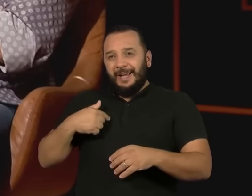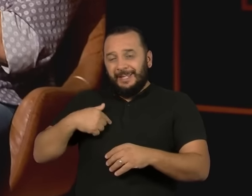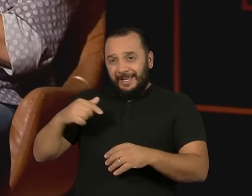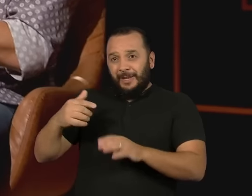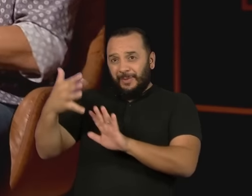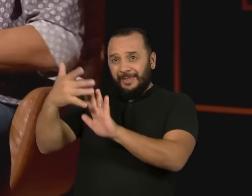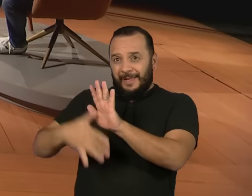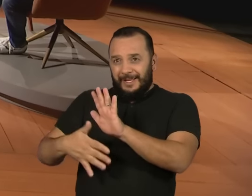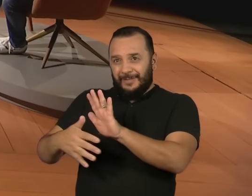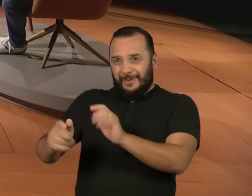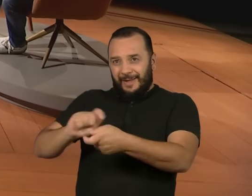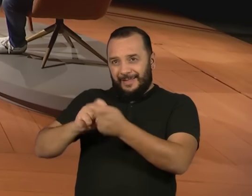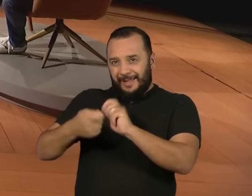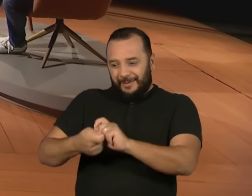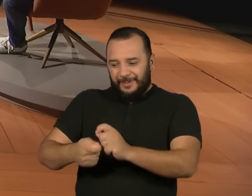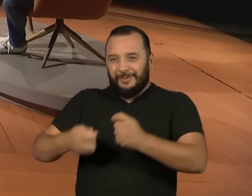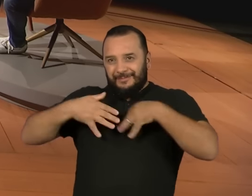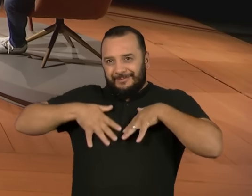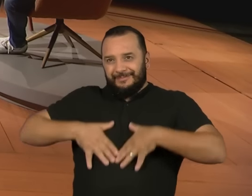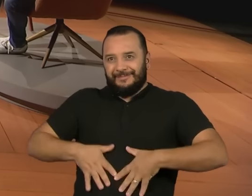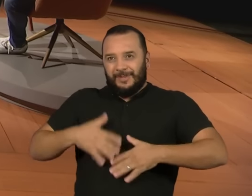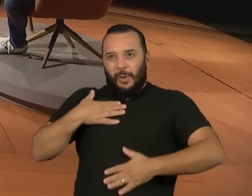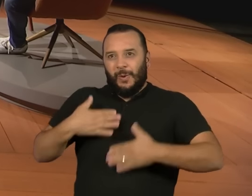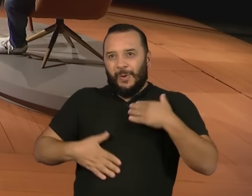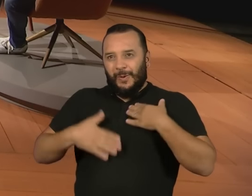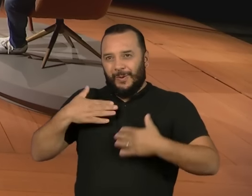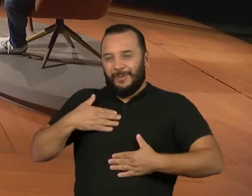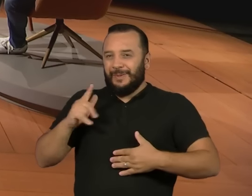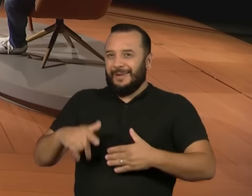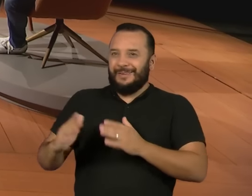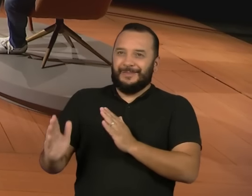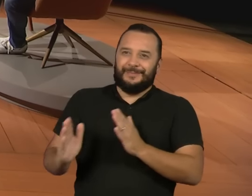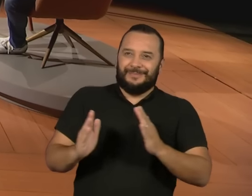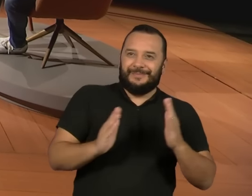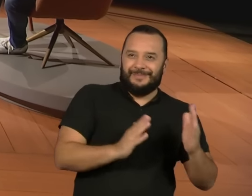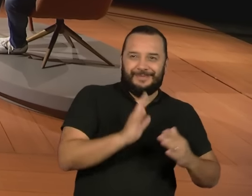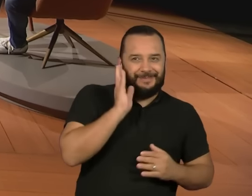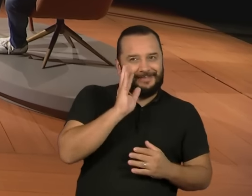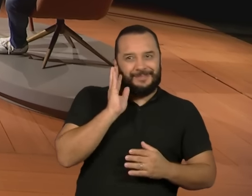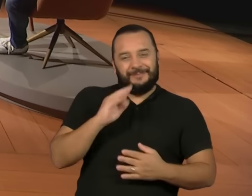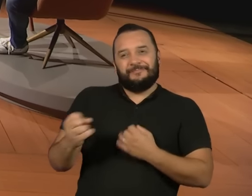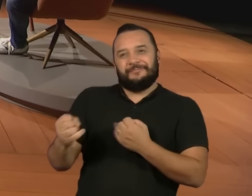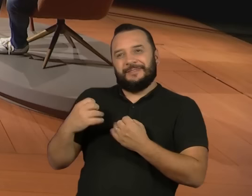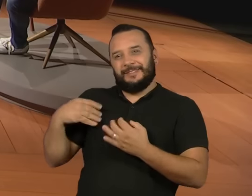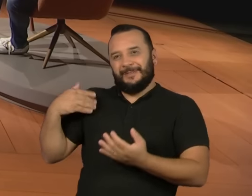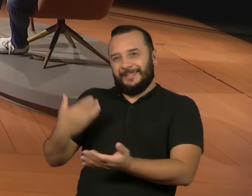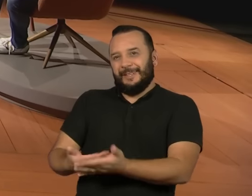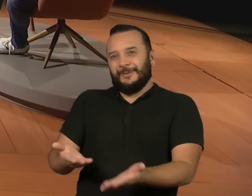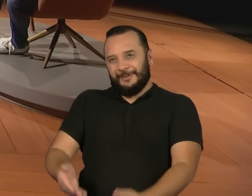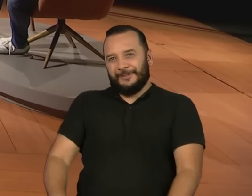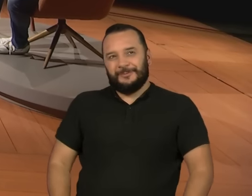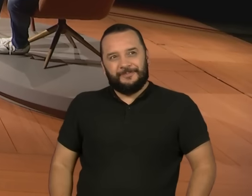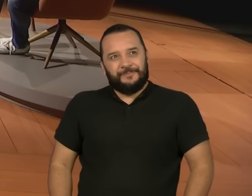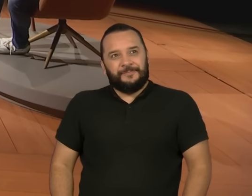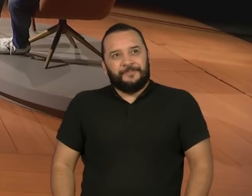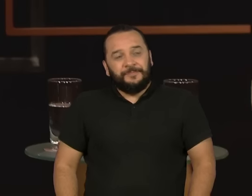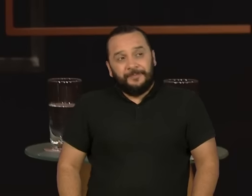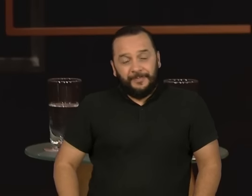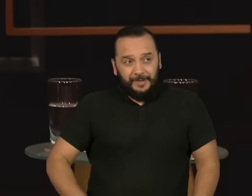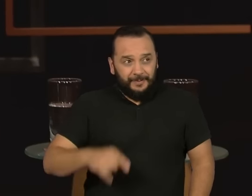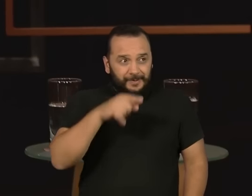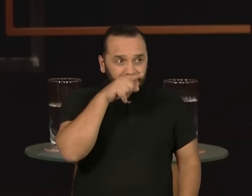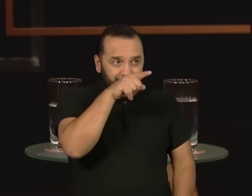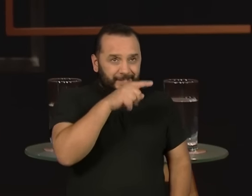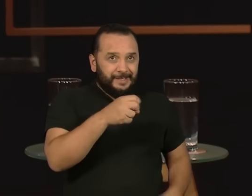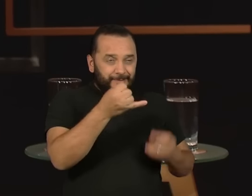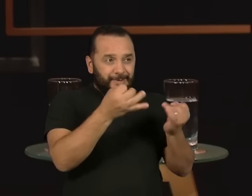caso o Augusto, o figurante e tal. Processo muito legal que continua me ensinando até hoje. Que demais. Agora, você disse que muito